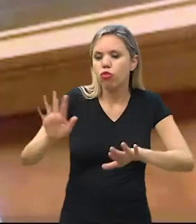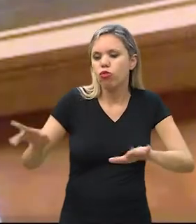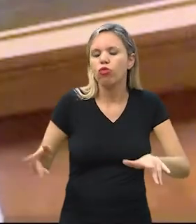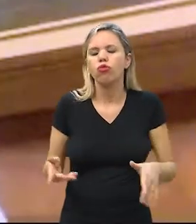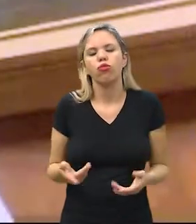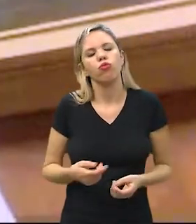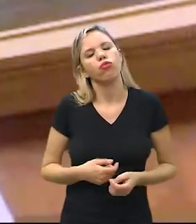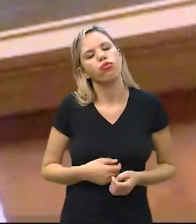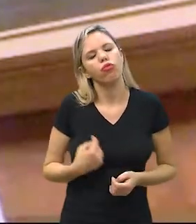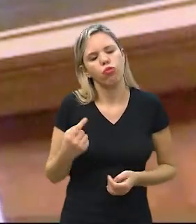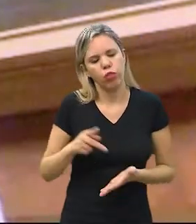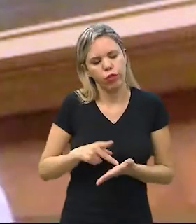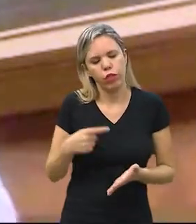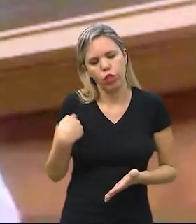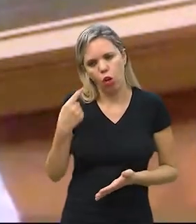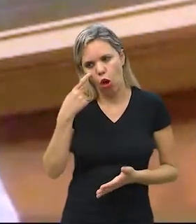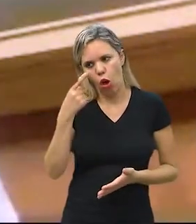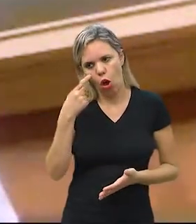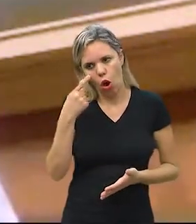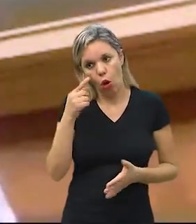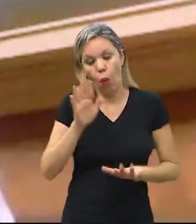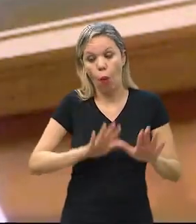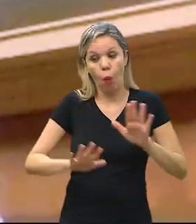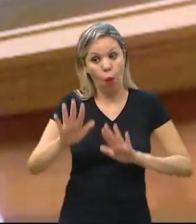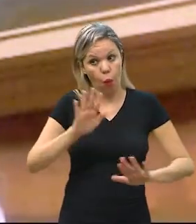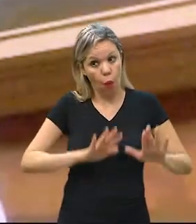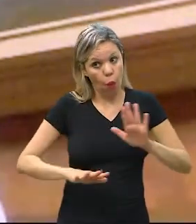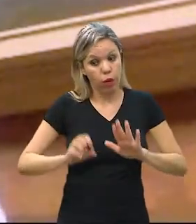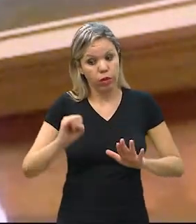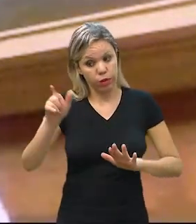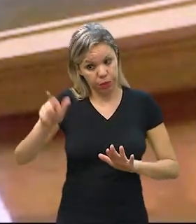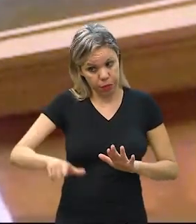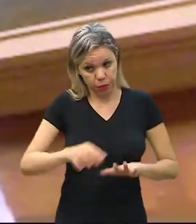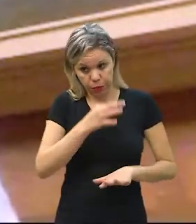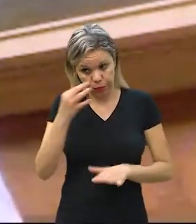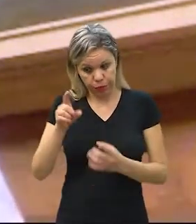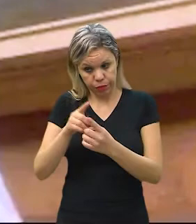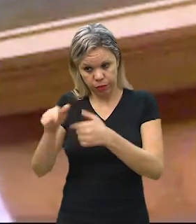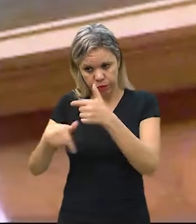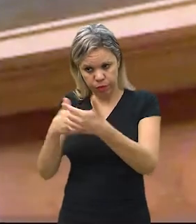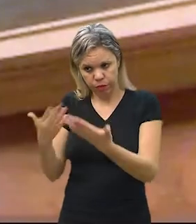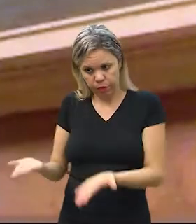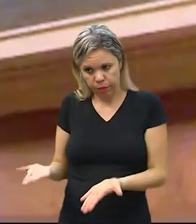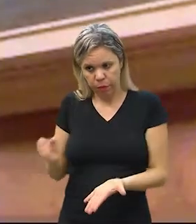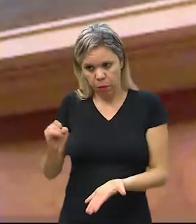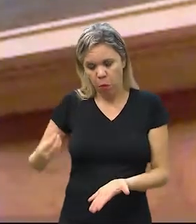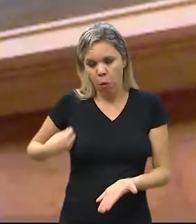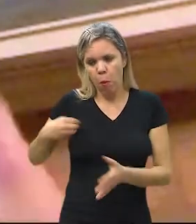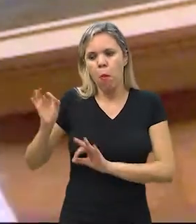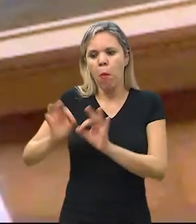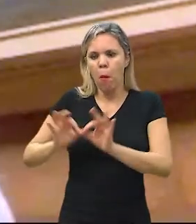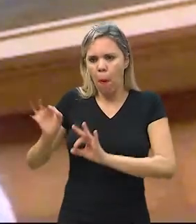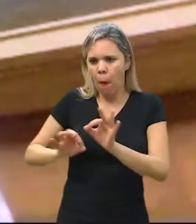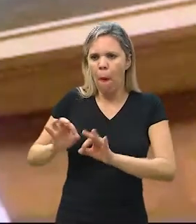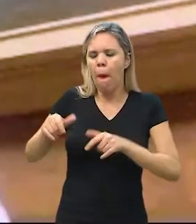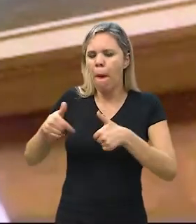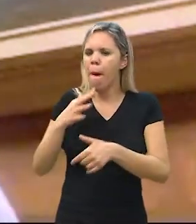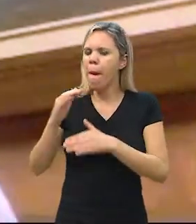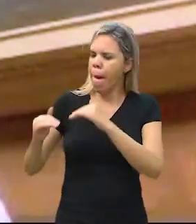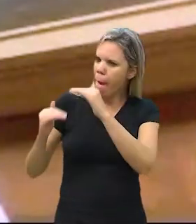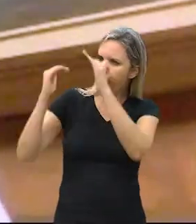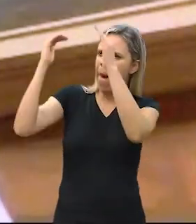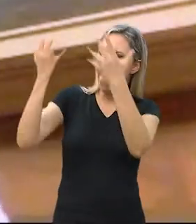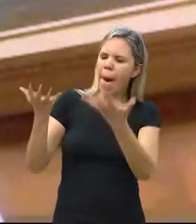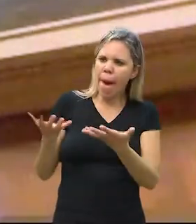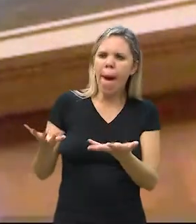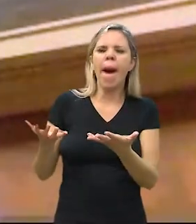pessoa. Mas, na verdade, nós olhamos com muito cuidado se ela presta bons serviços, se ela está preparada para crescer, se